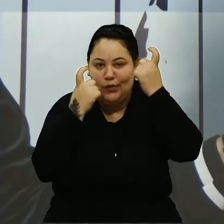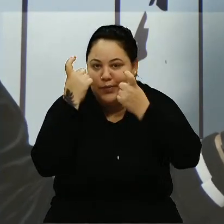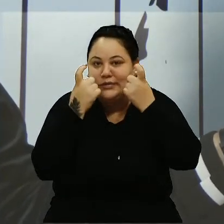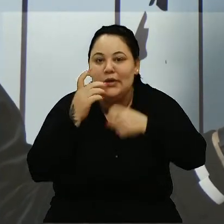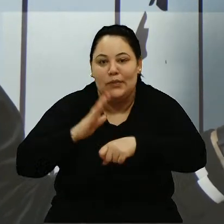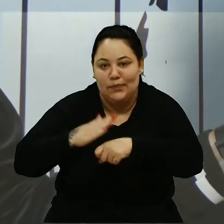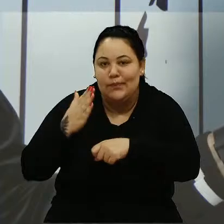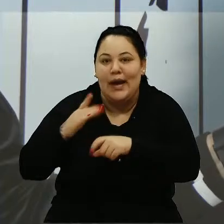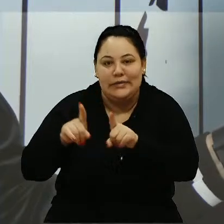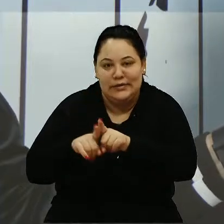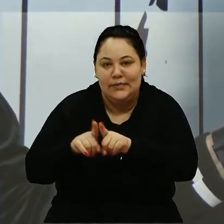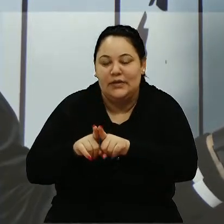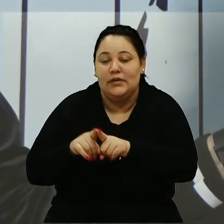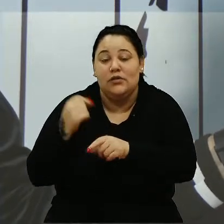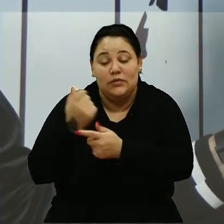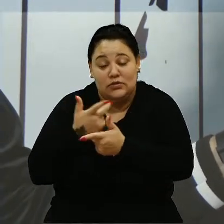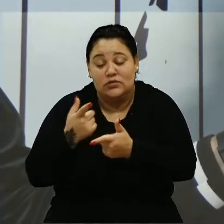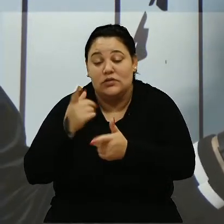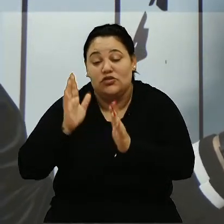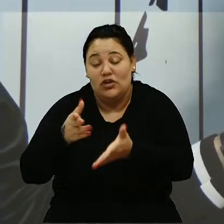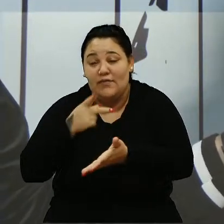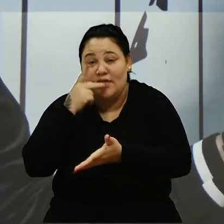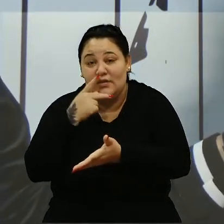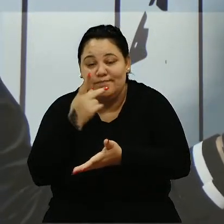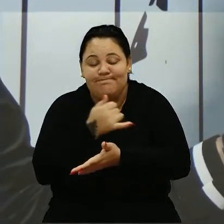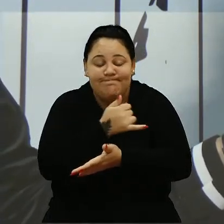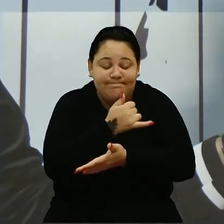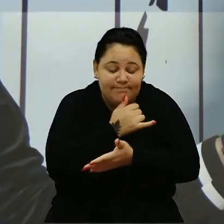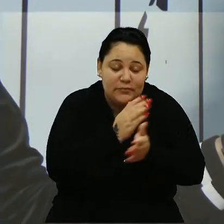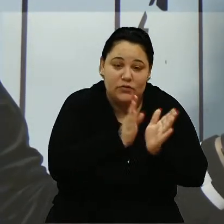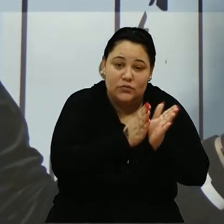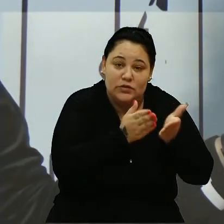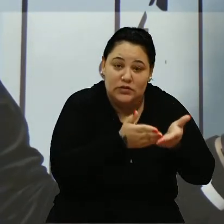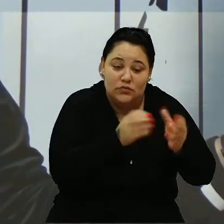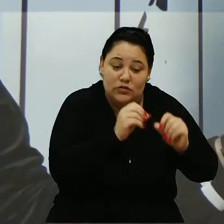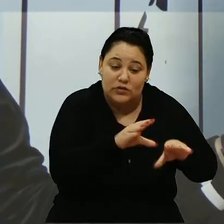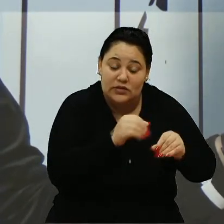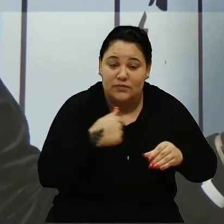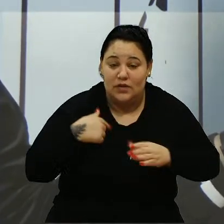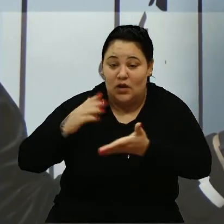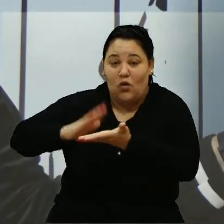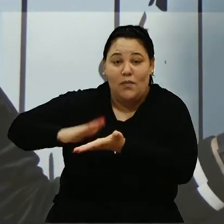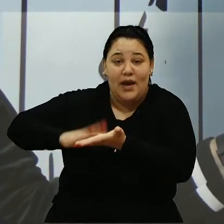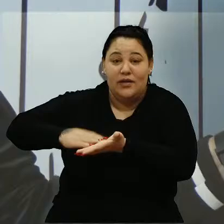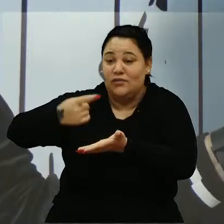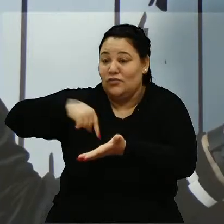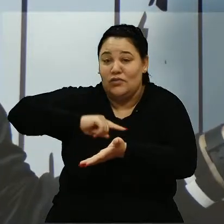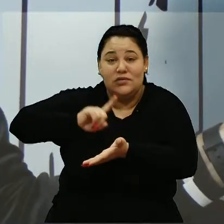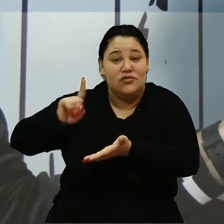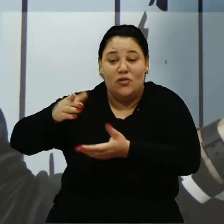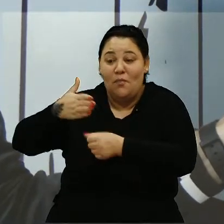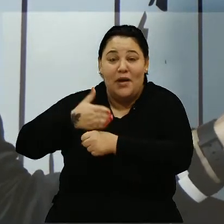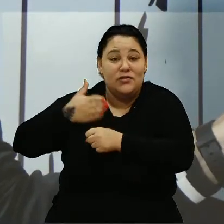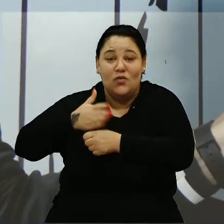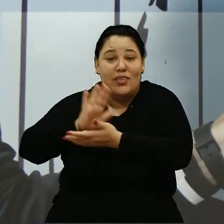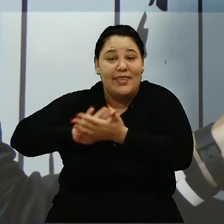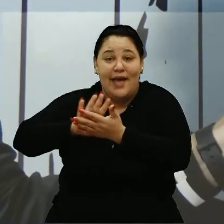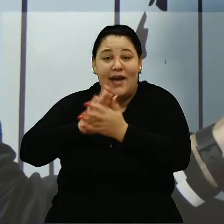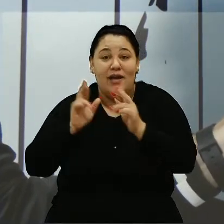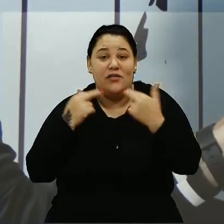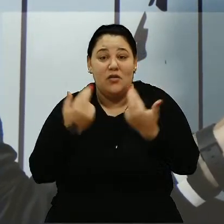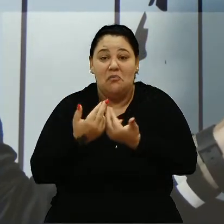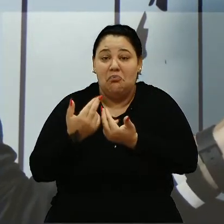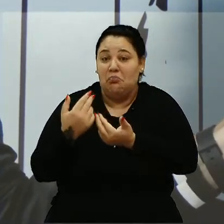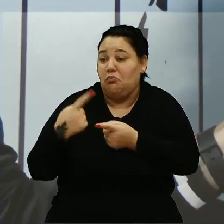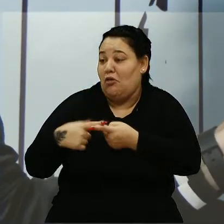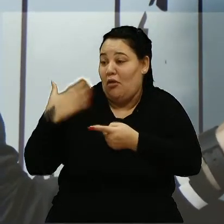que nós trouxemos. Infelizmente, a Comissão de Educação, e também foi cobrada nesse sentido, não participou de nenhuma dessas reuniões, porque não fomos convidados. E